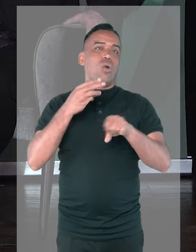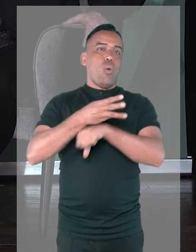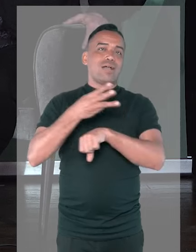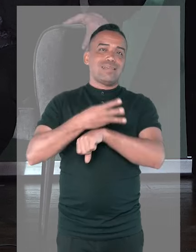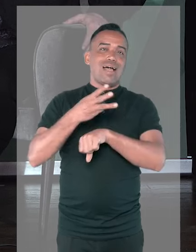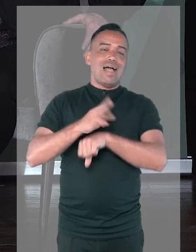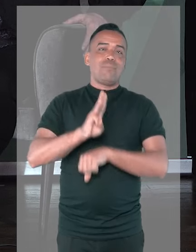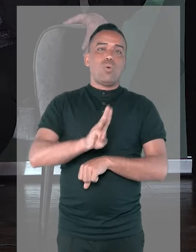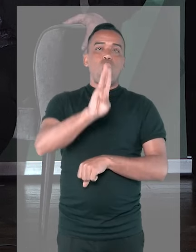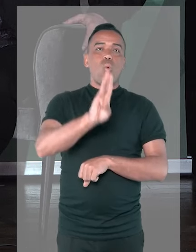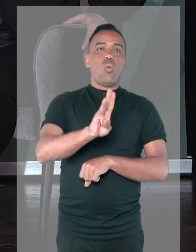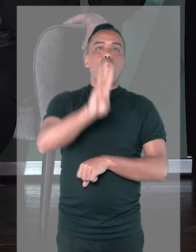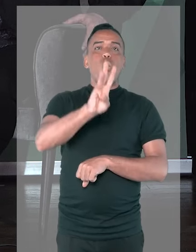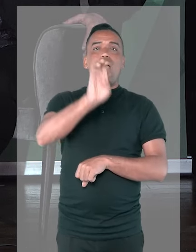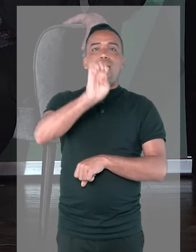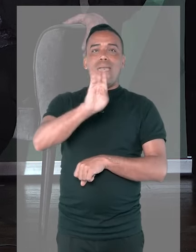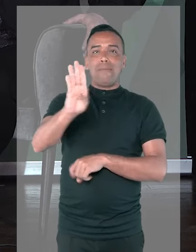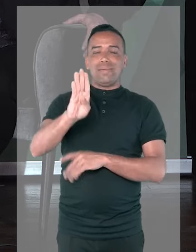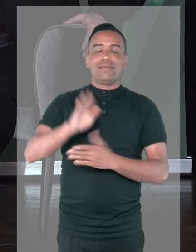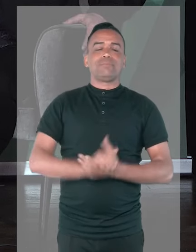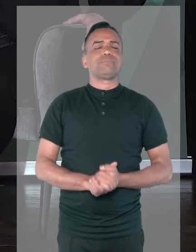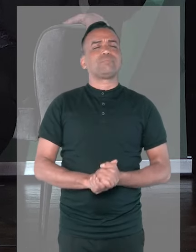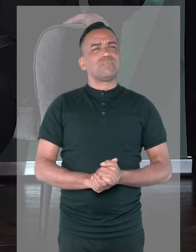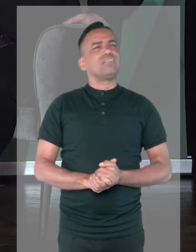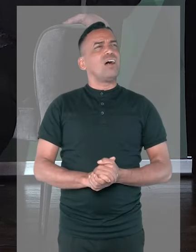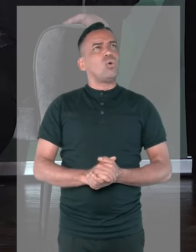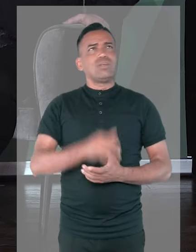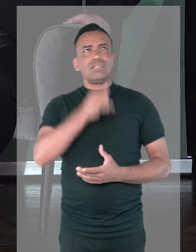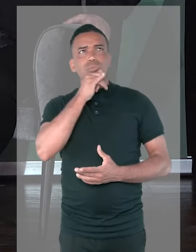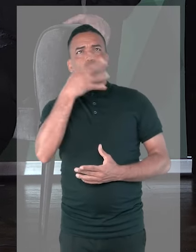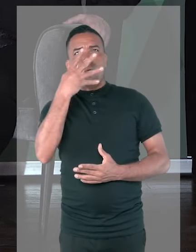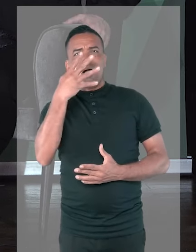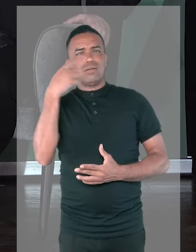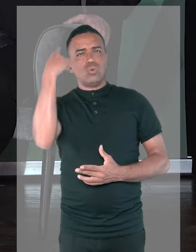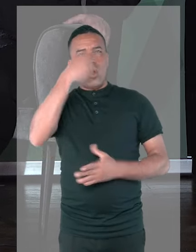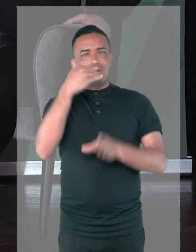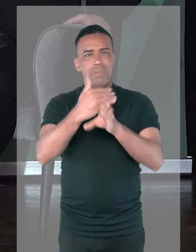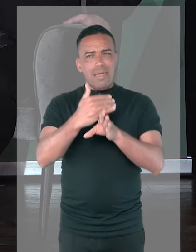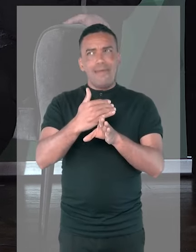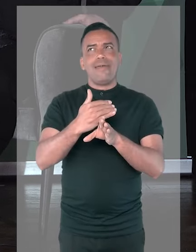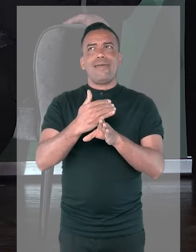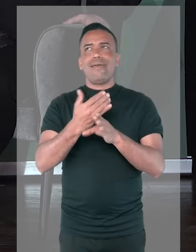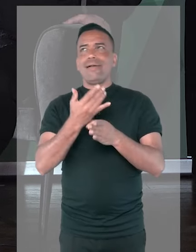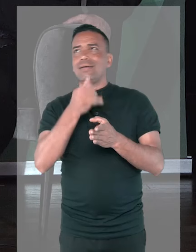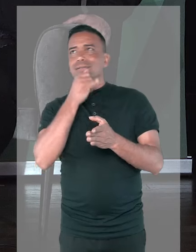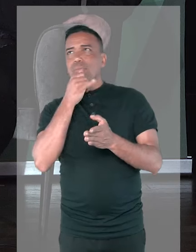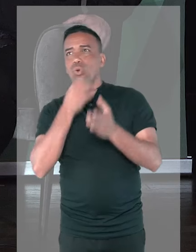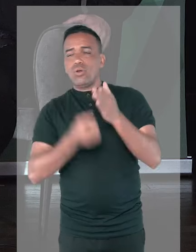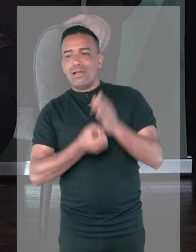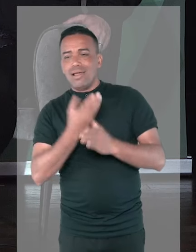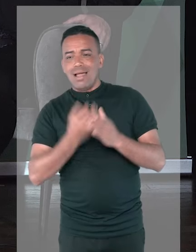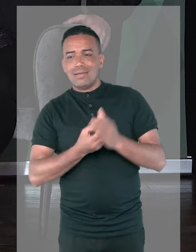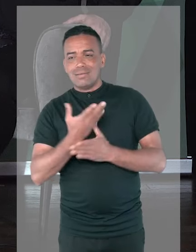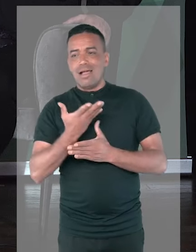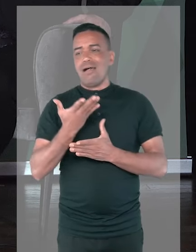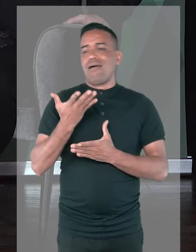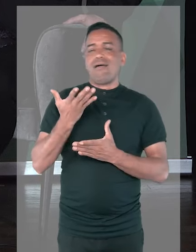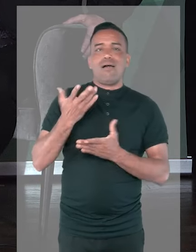Aqui, mas fala um pouquinho, já que são tantas horas, como é que você divide seu tempo entre a criação do sua